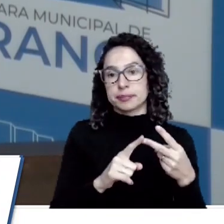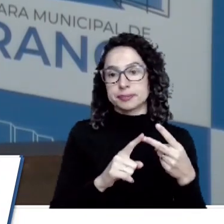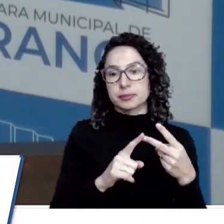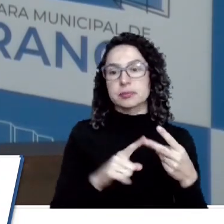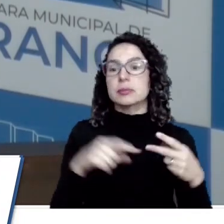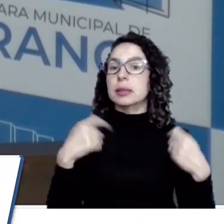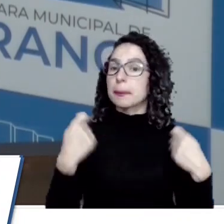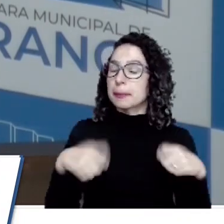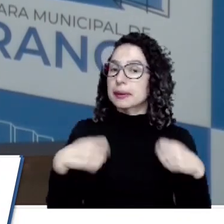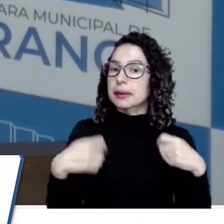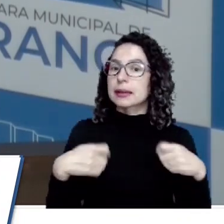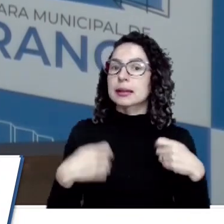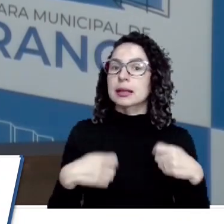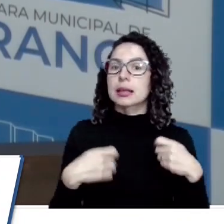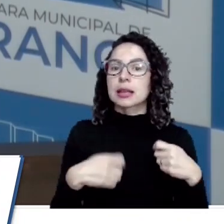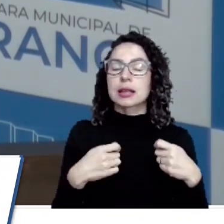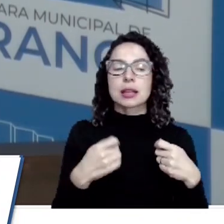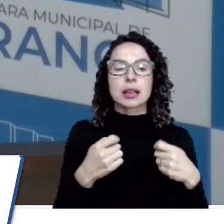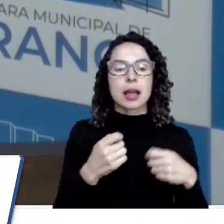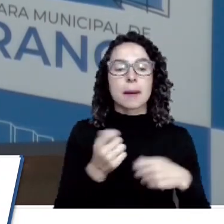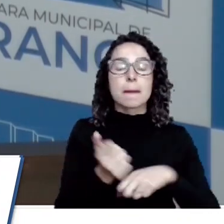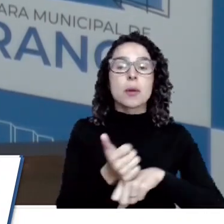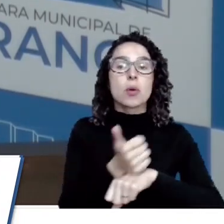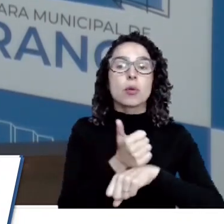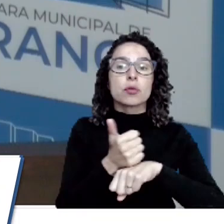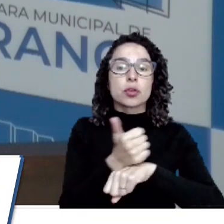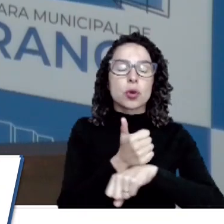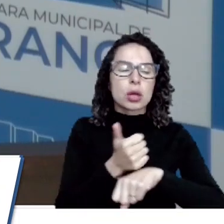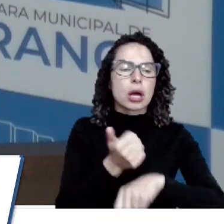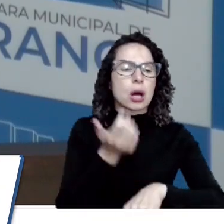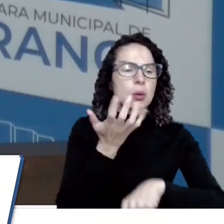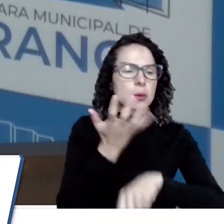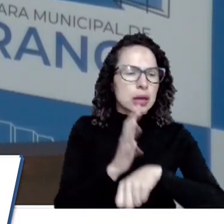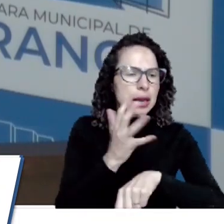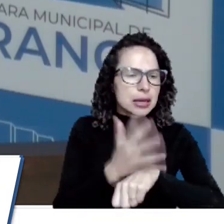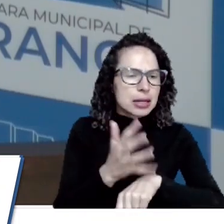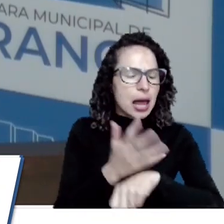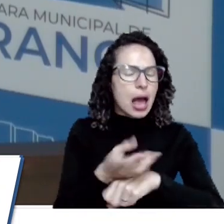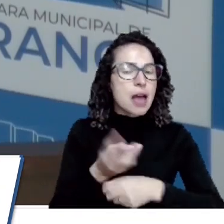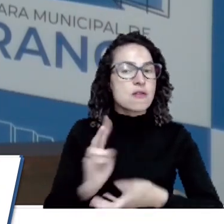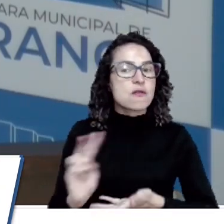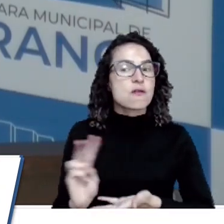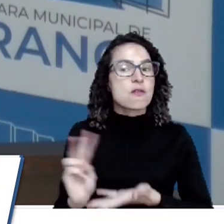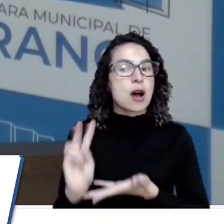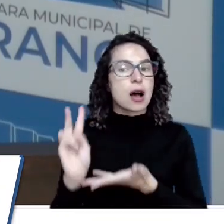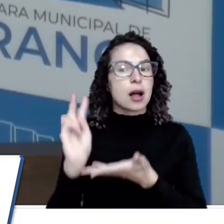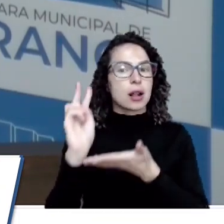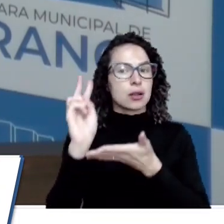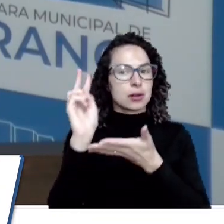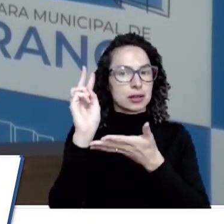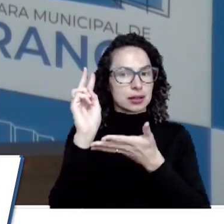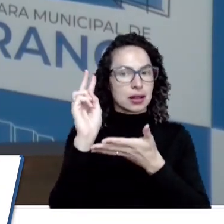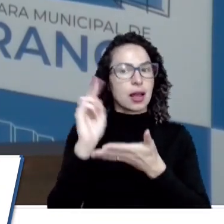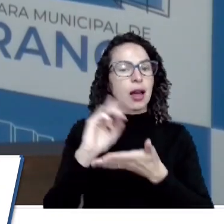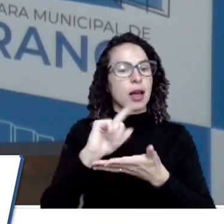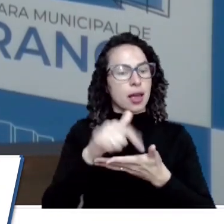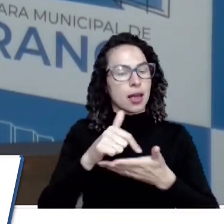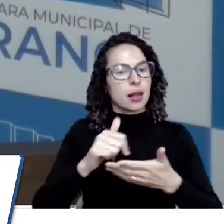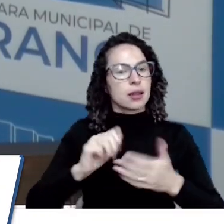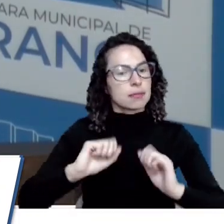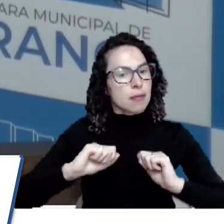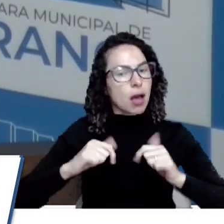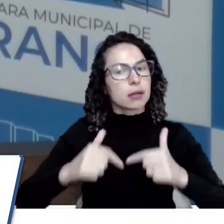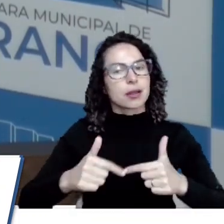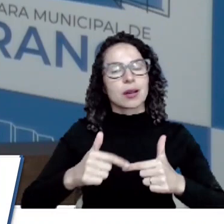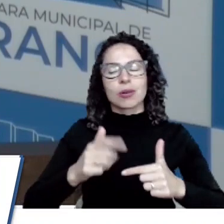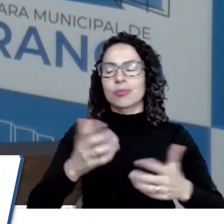precisamos qualificar, treinar e valorizar os nossos profissionais que estão na linha de frente. E, infelizmente,